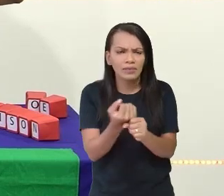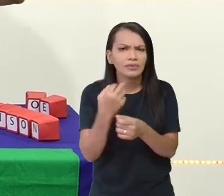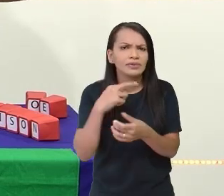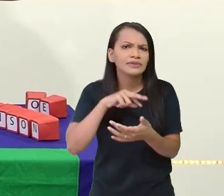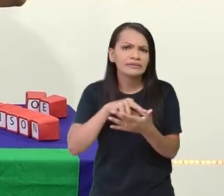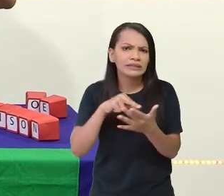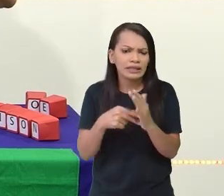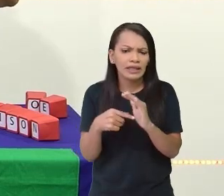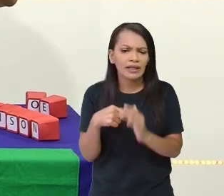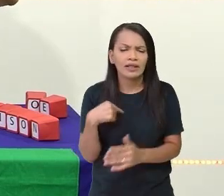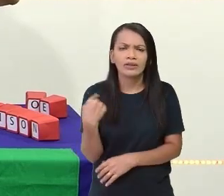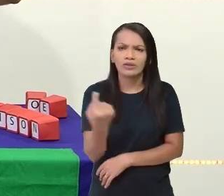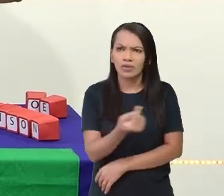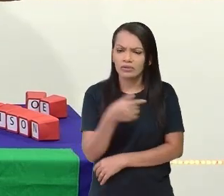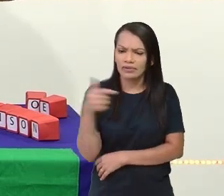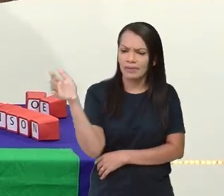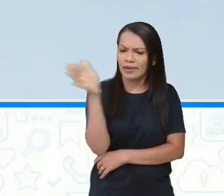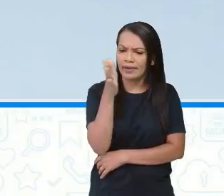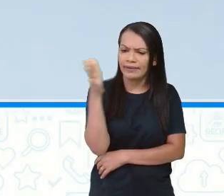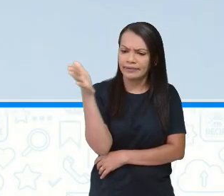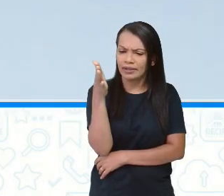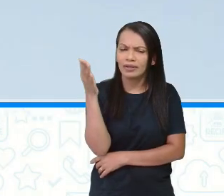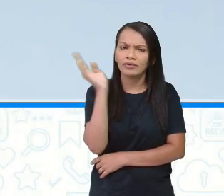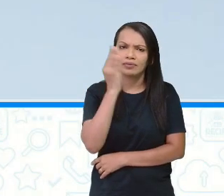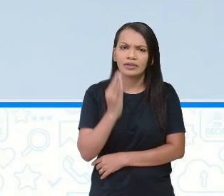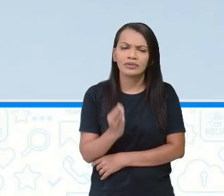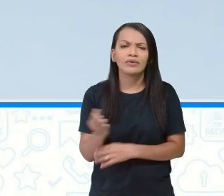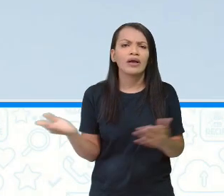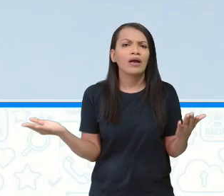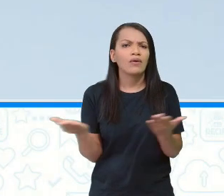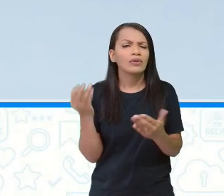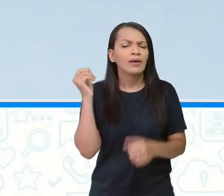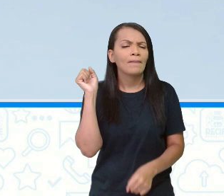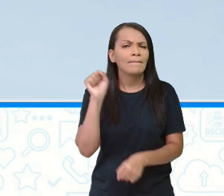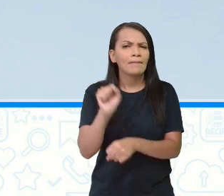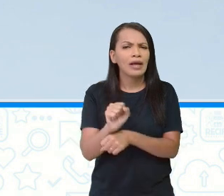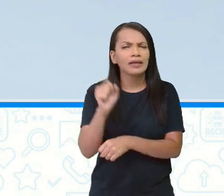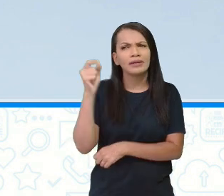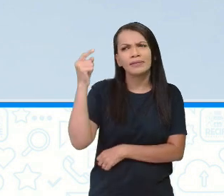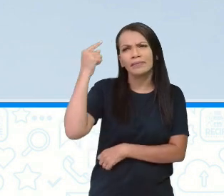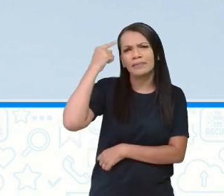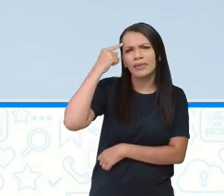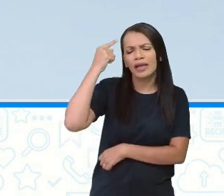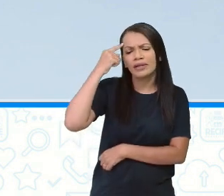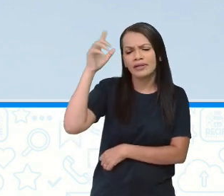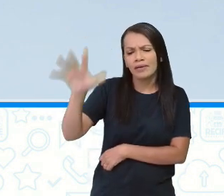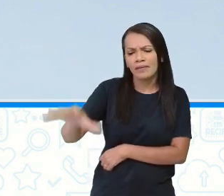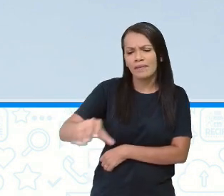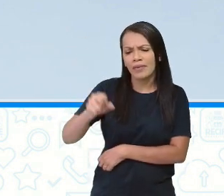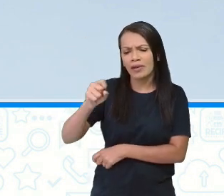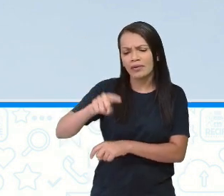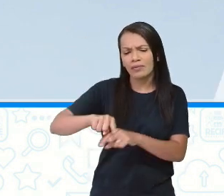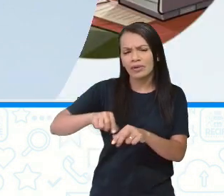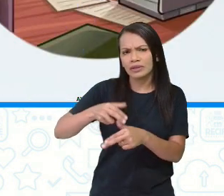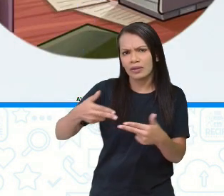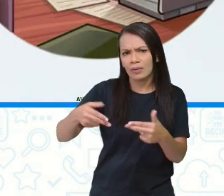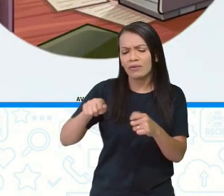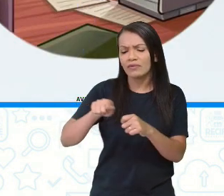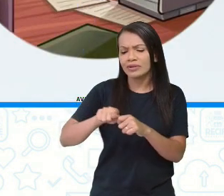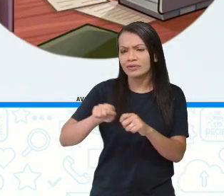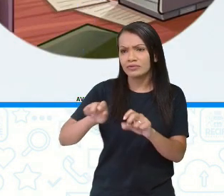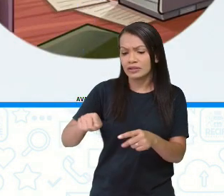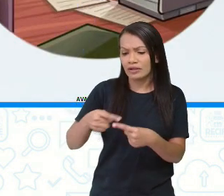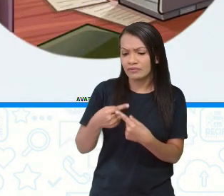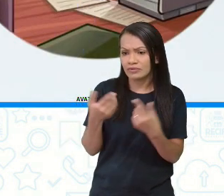nossa bandeira, da bandeira do Brasil. Agora pare, pense, pegue o seu material para fazer o desafio. Qual será o